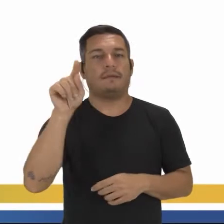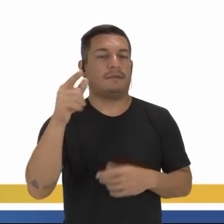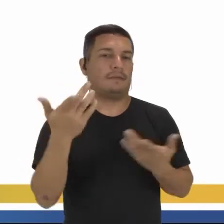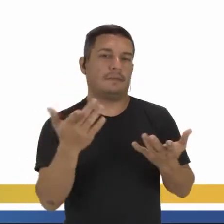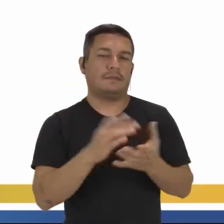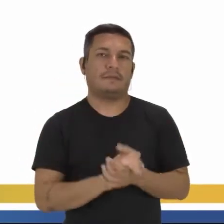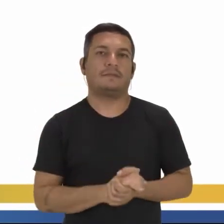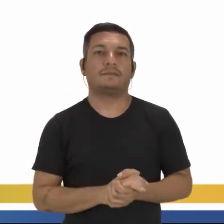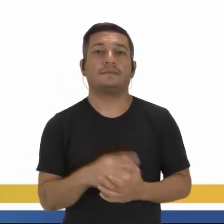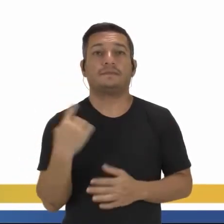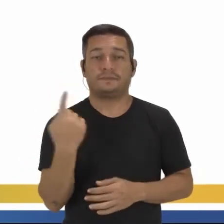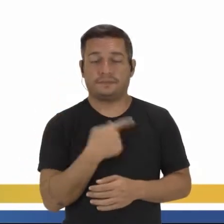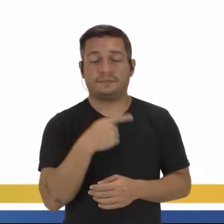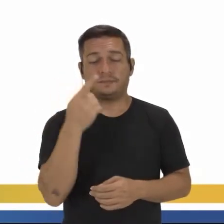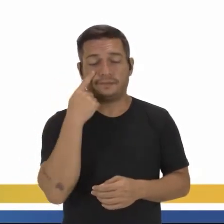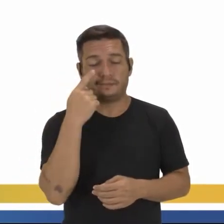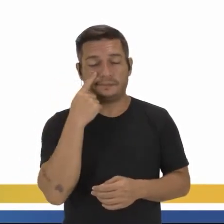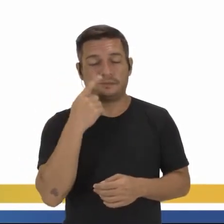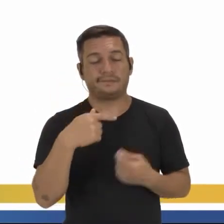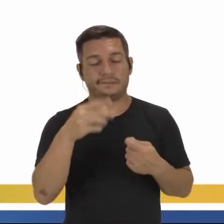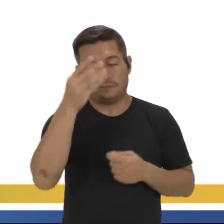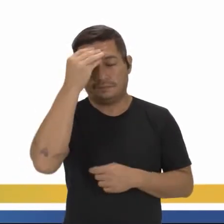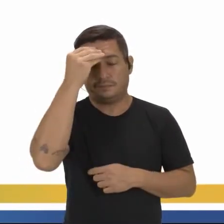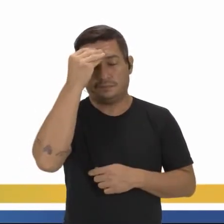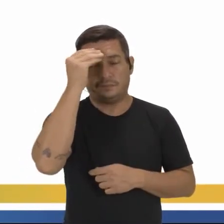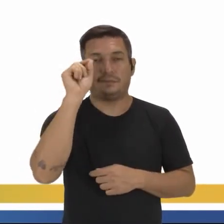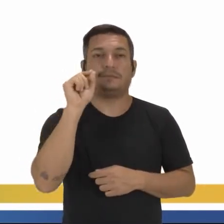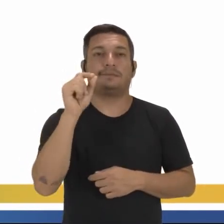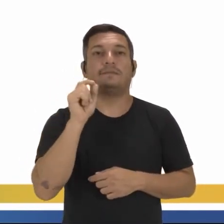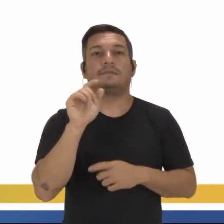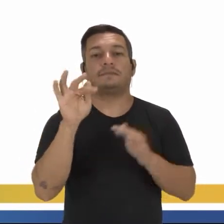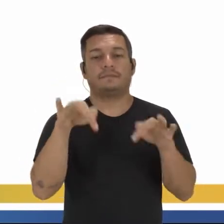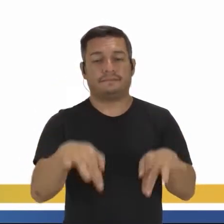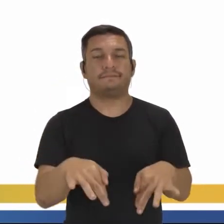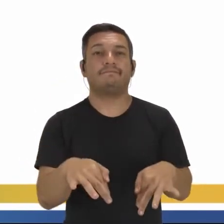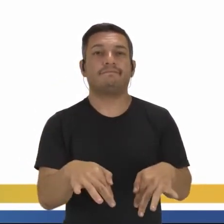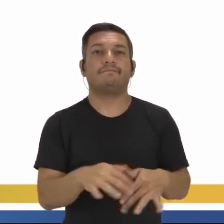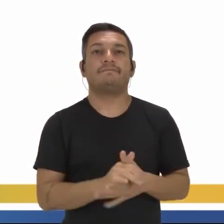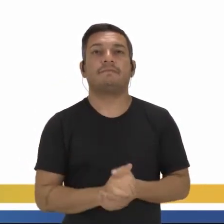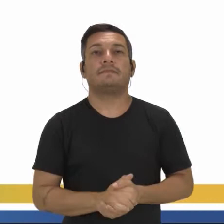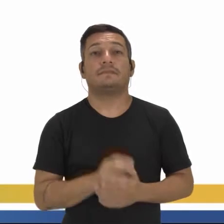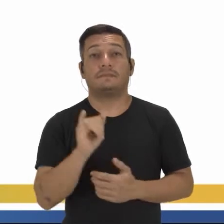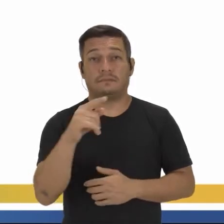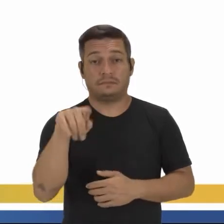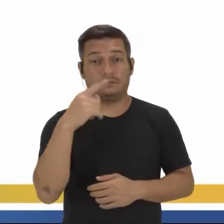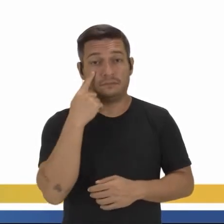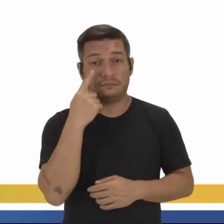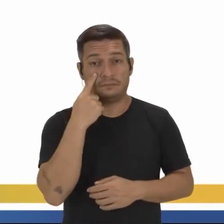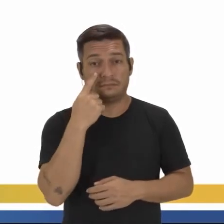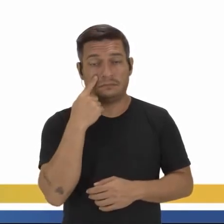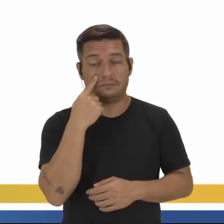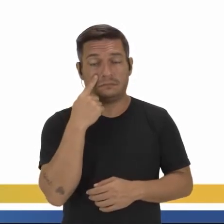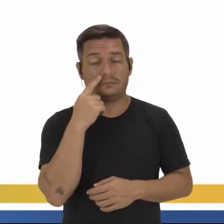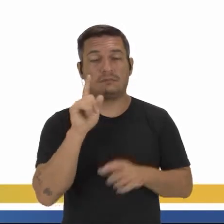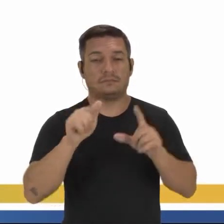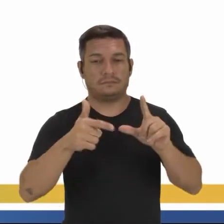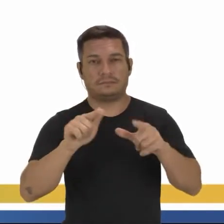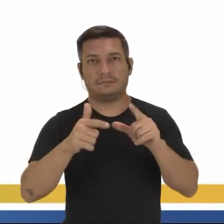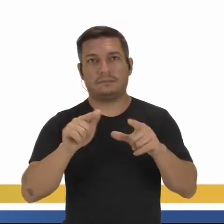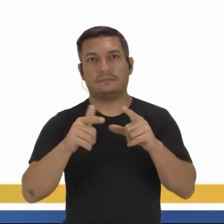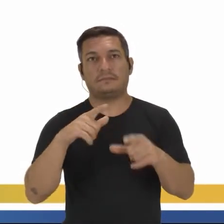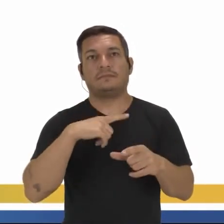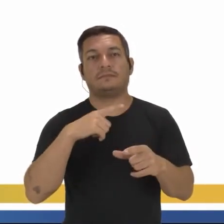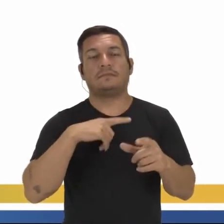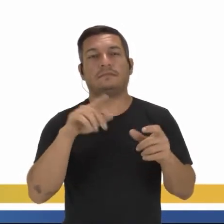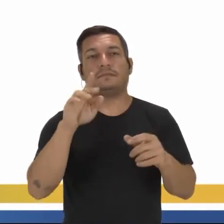acentuadas. E nós precisamos memorizar essas terminações. Se você observar as letras que estão